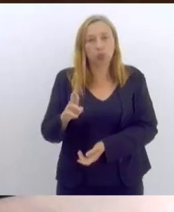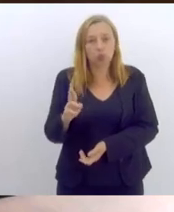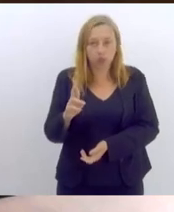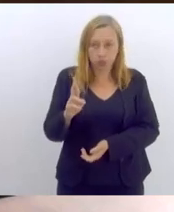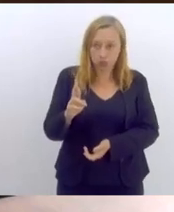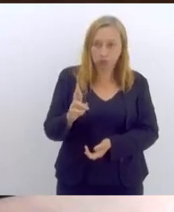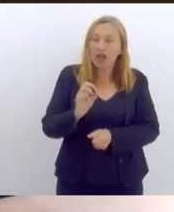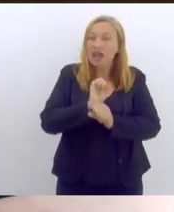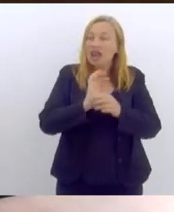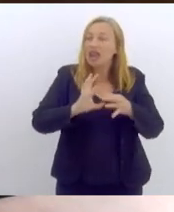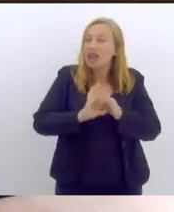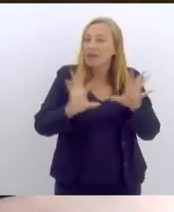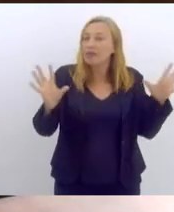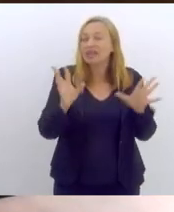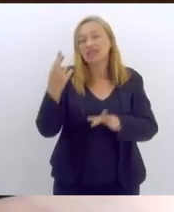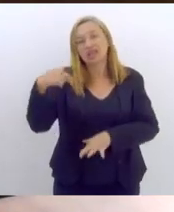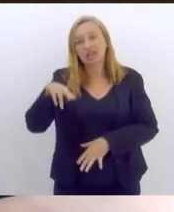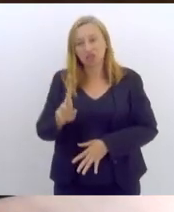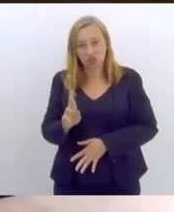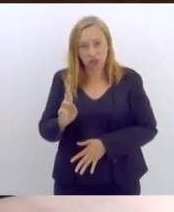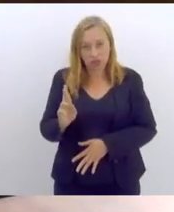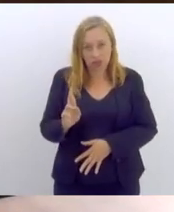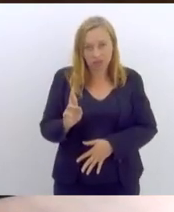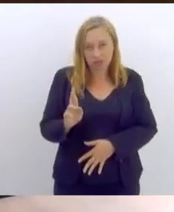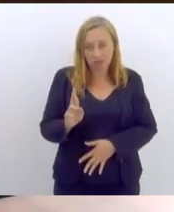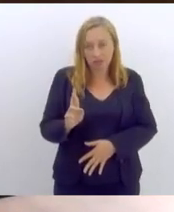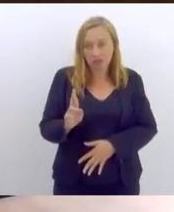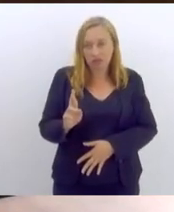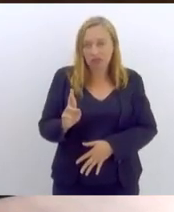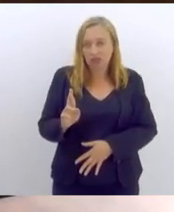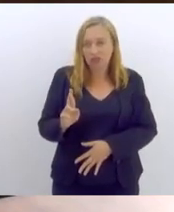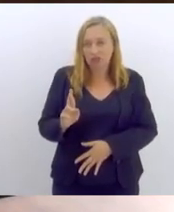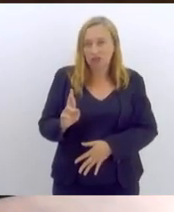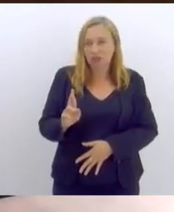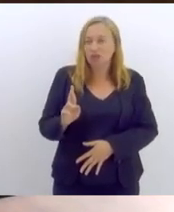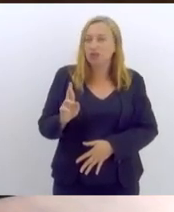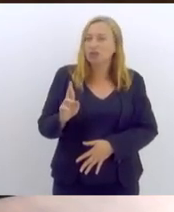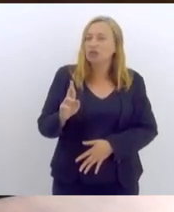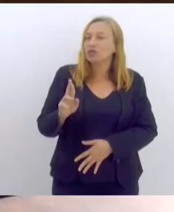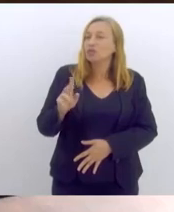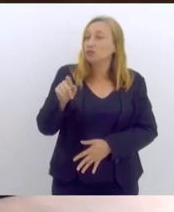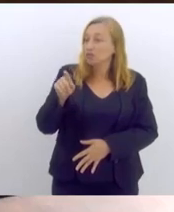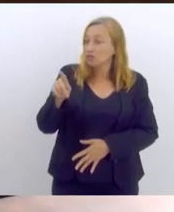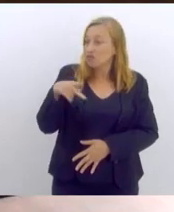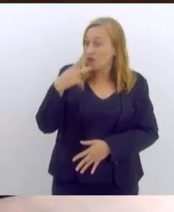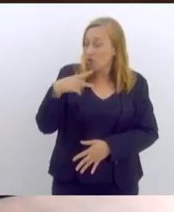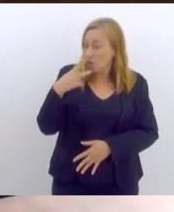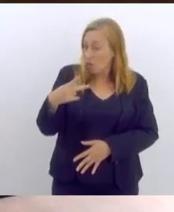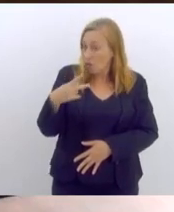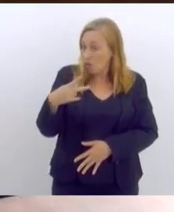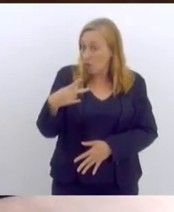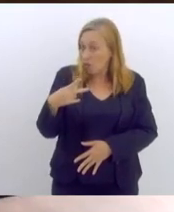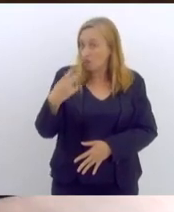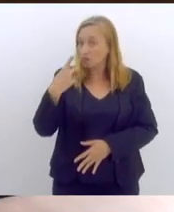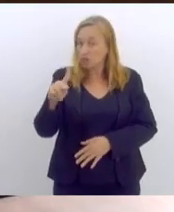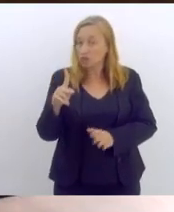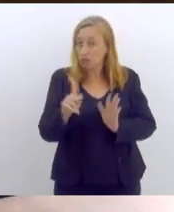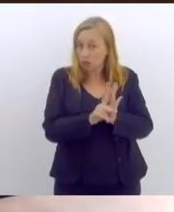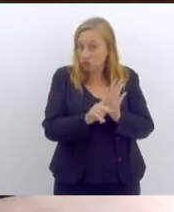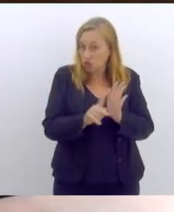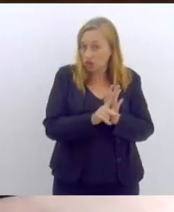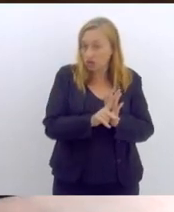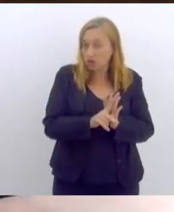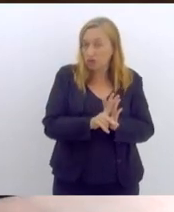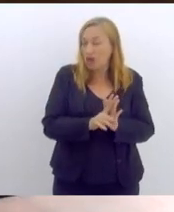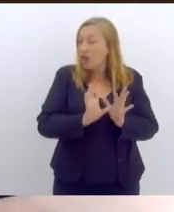A liberdade religiosa que você está defendendo nessa moção, desse seu projeto, é